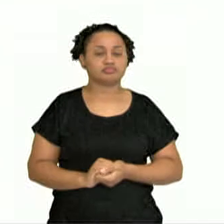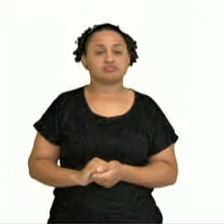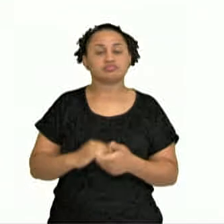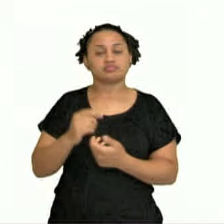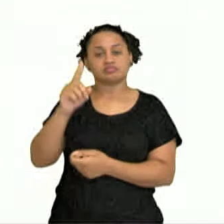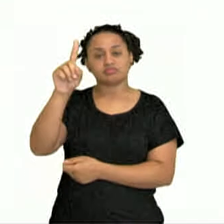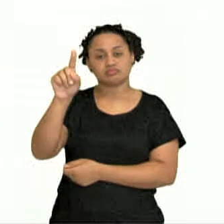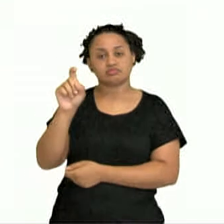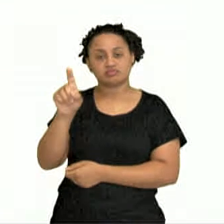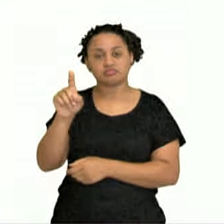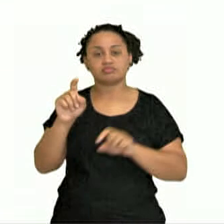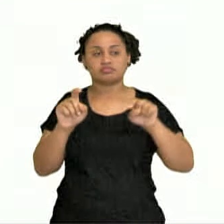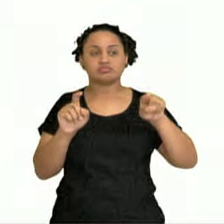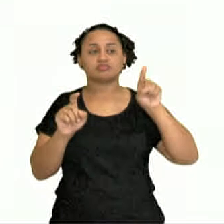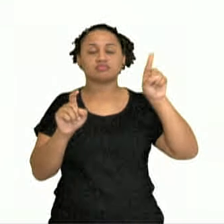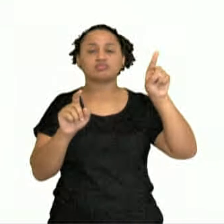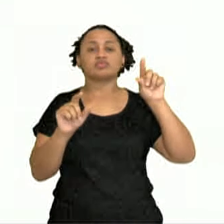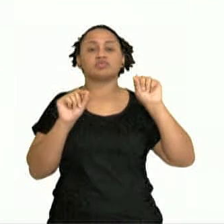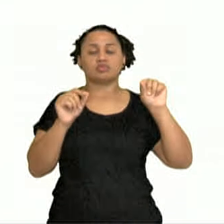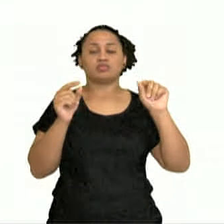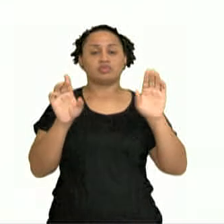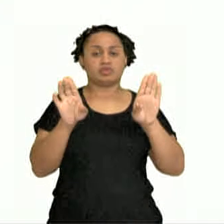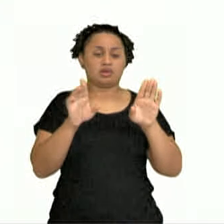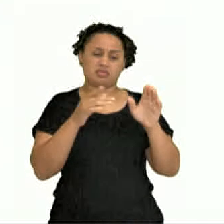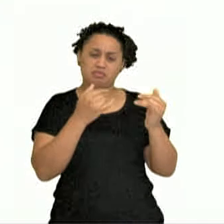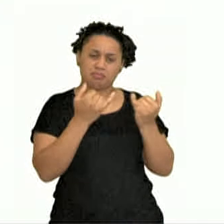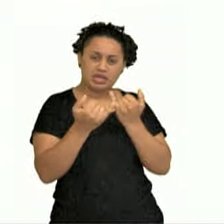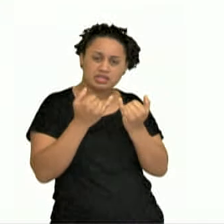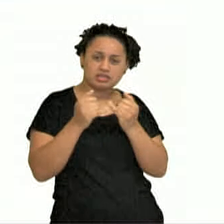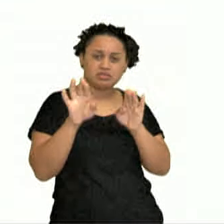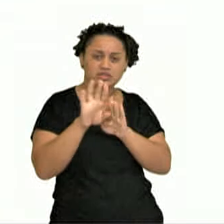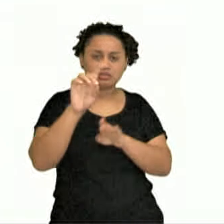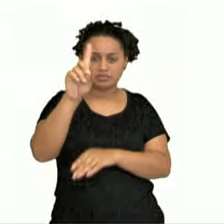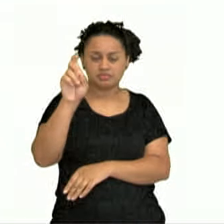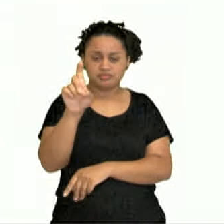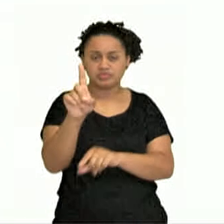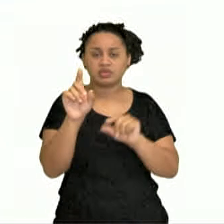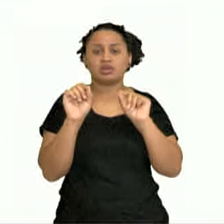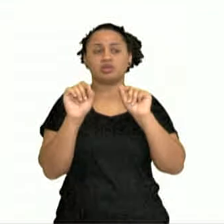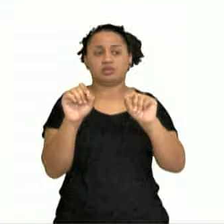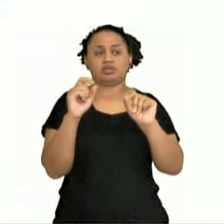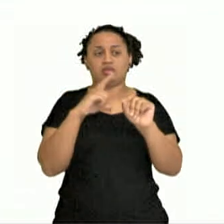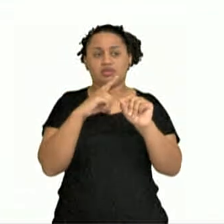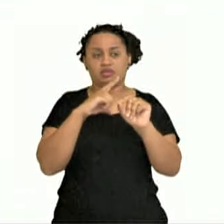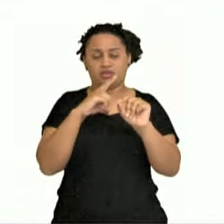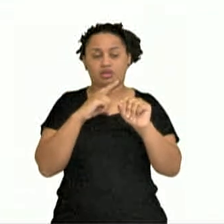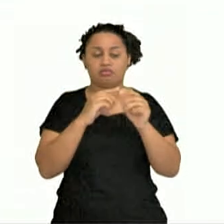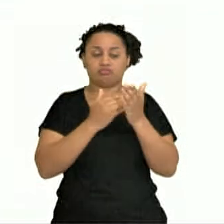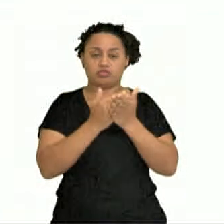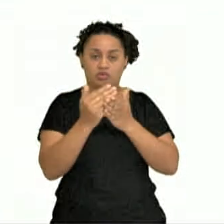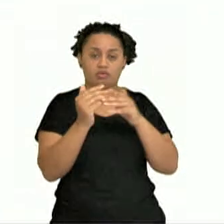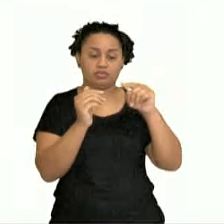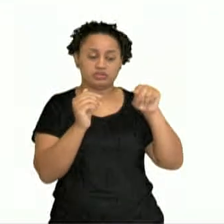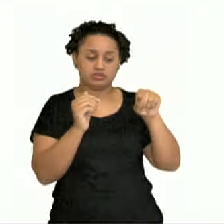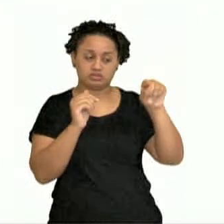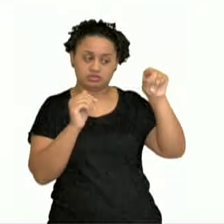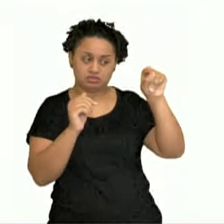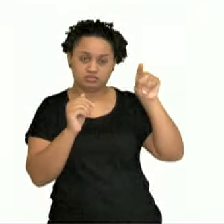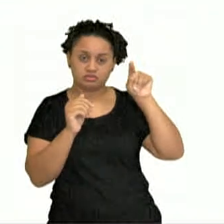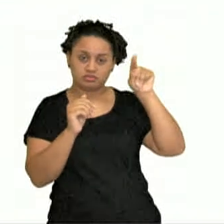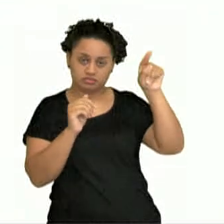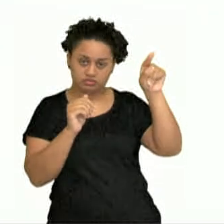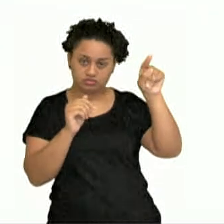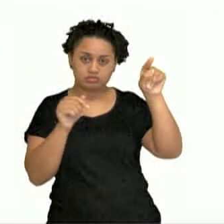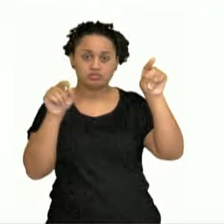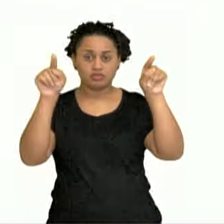Exclamações. Las exclamações, assim como a interrogação, o que acontece? Ele fica no começo da frase de ponta